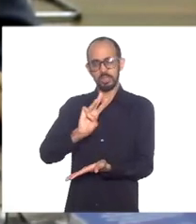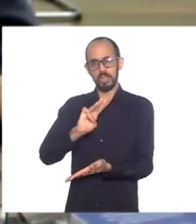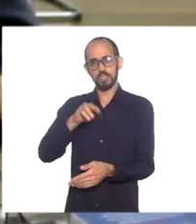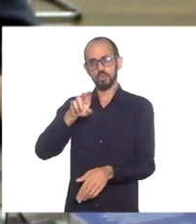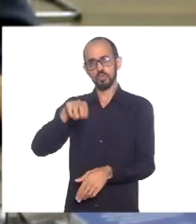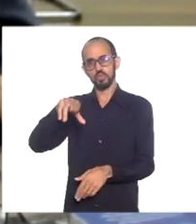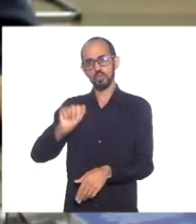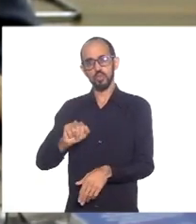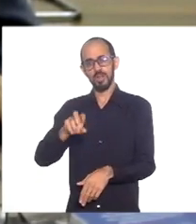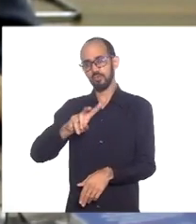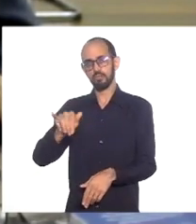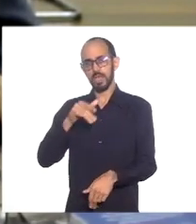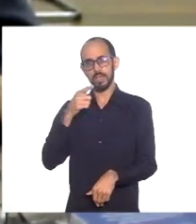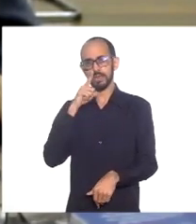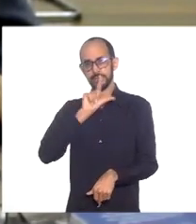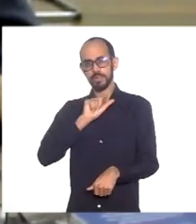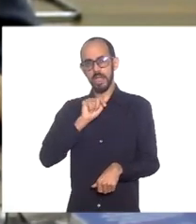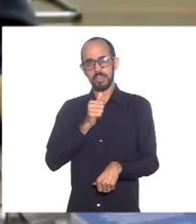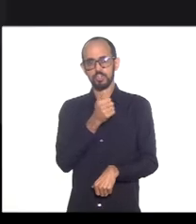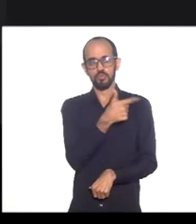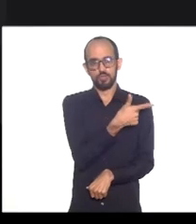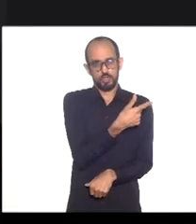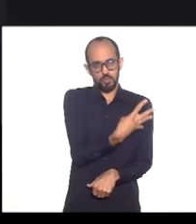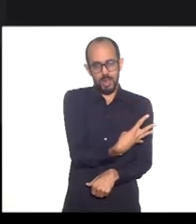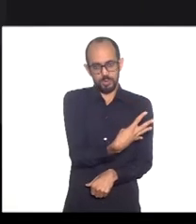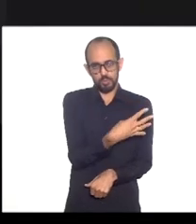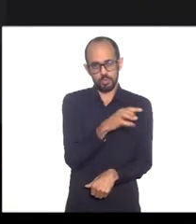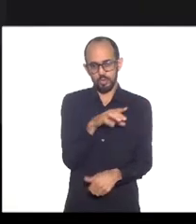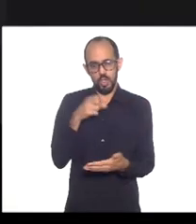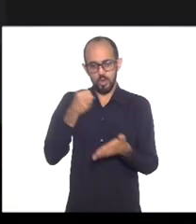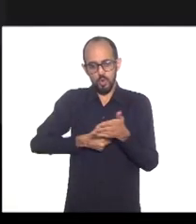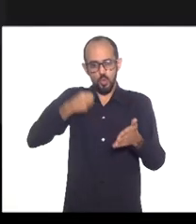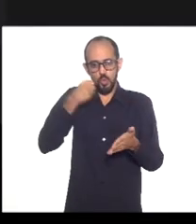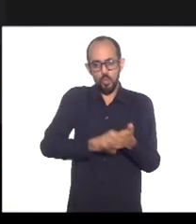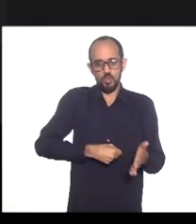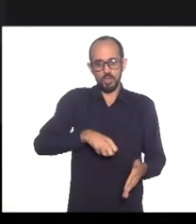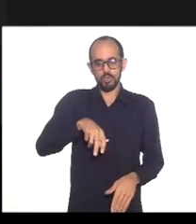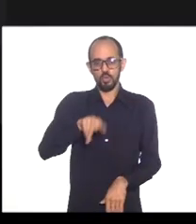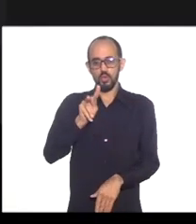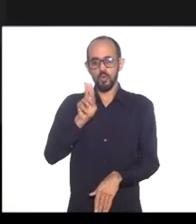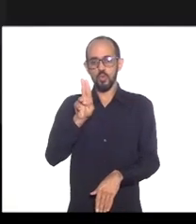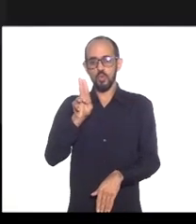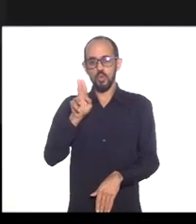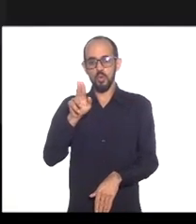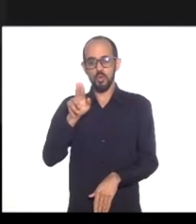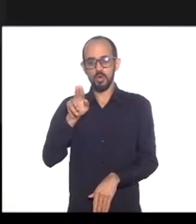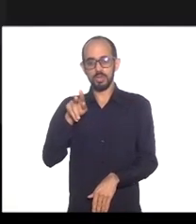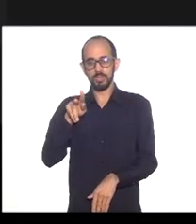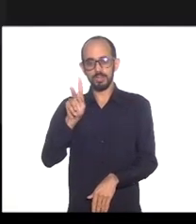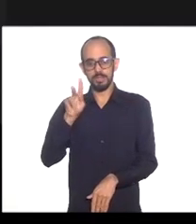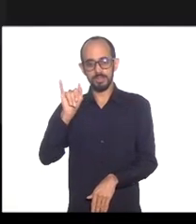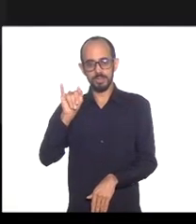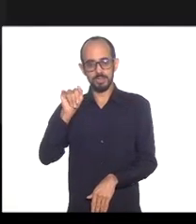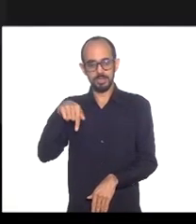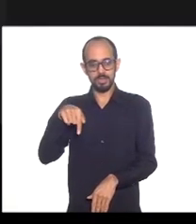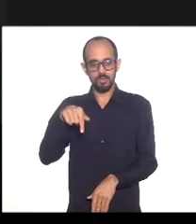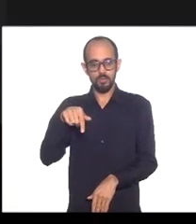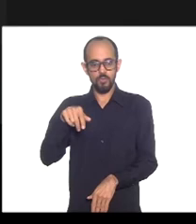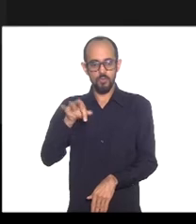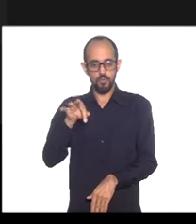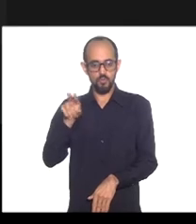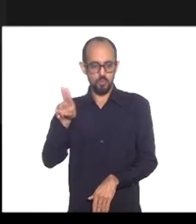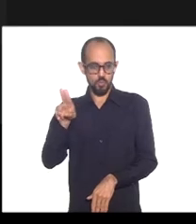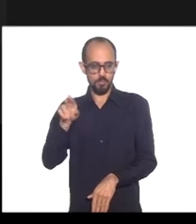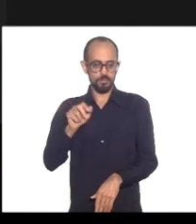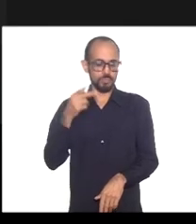24, né, Magda? Só em luta de Kung Fu, né, Luiz? Verdade. Por vezes, São Paulo, que